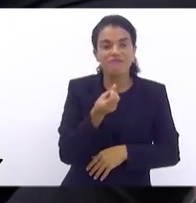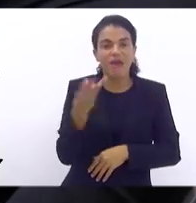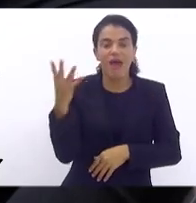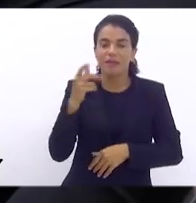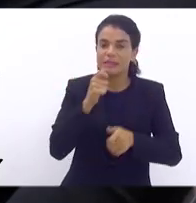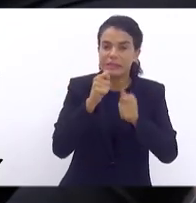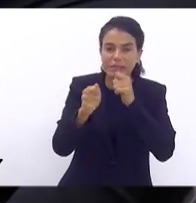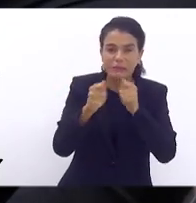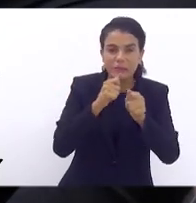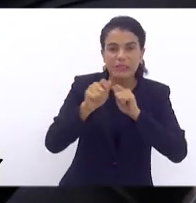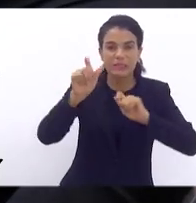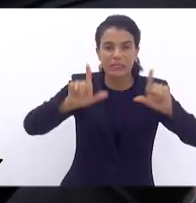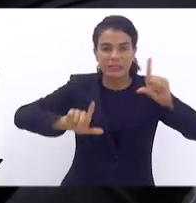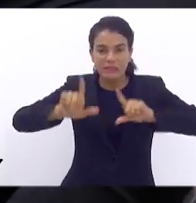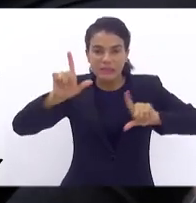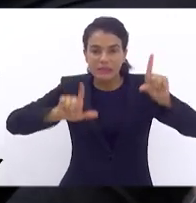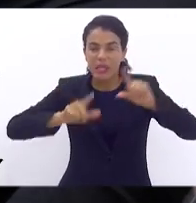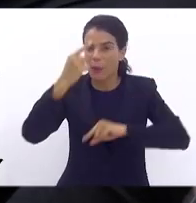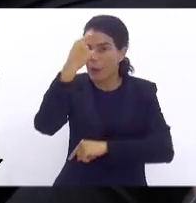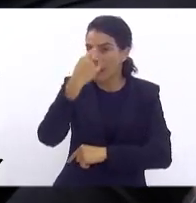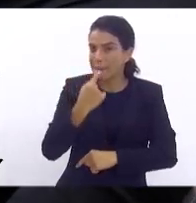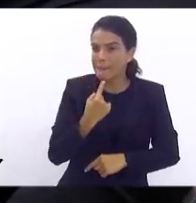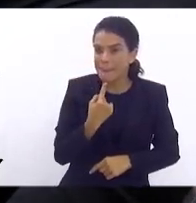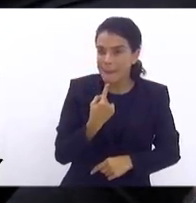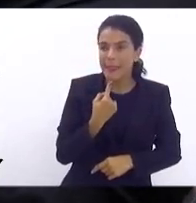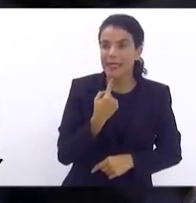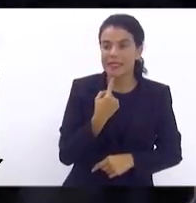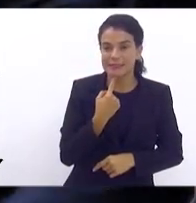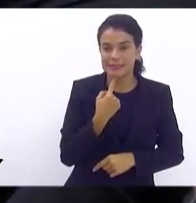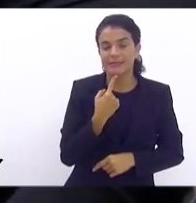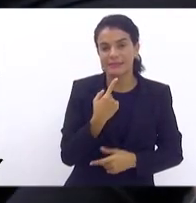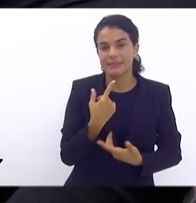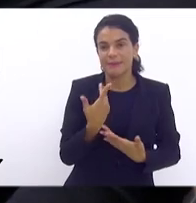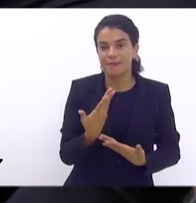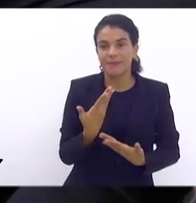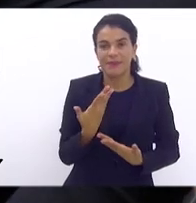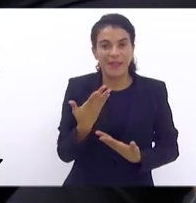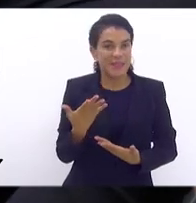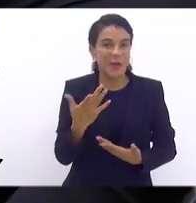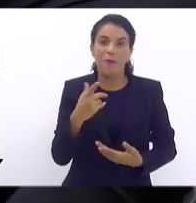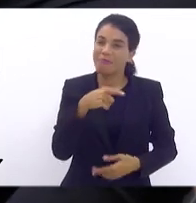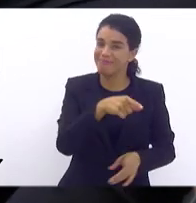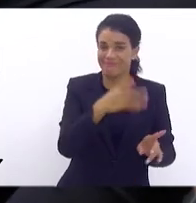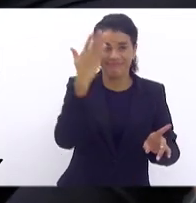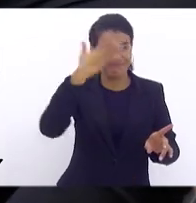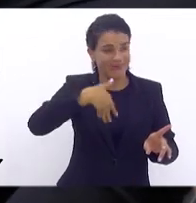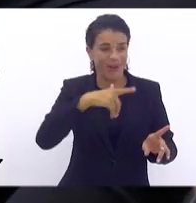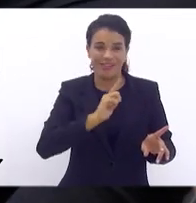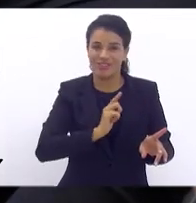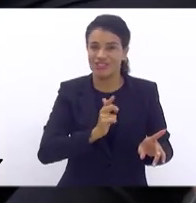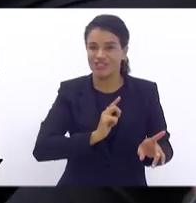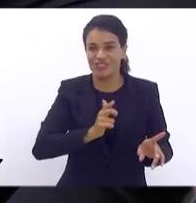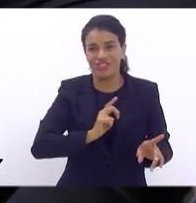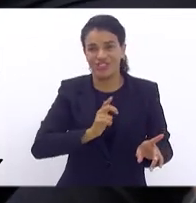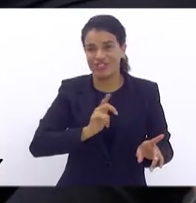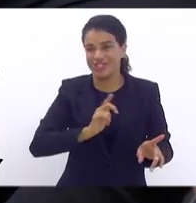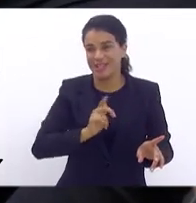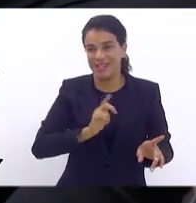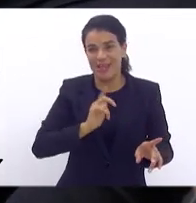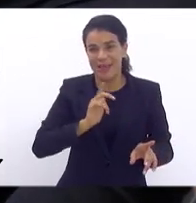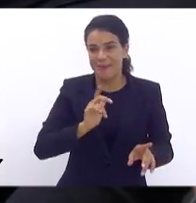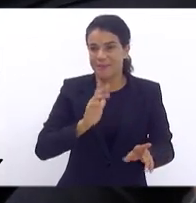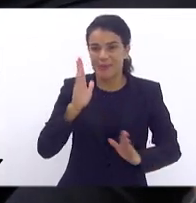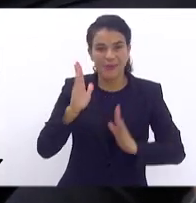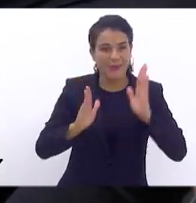imprensa muito divulgado com imagens assim os fatos a materialidade do fato acho que o Brasil inteiro viu quando